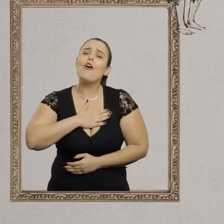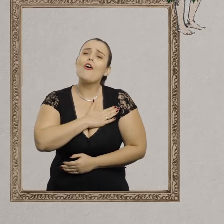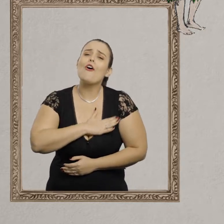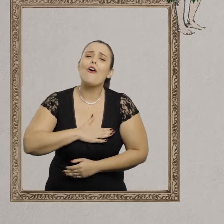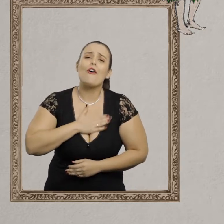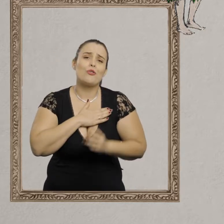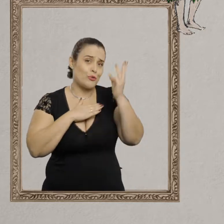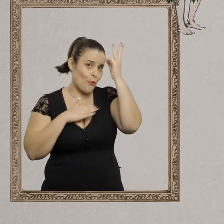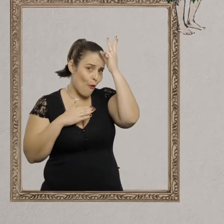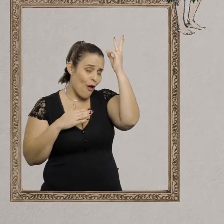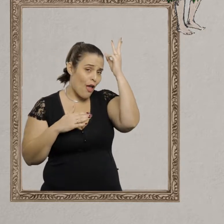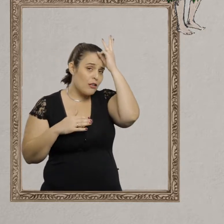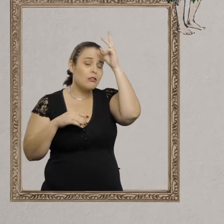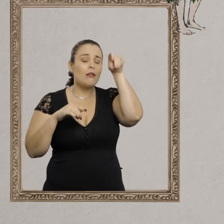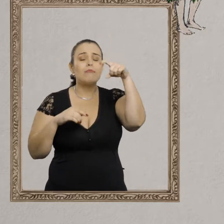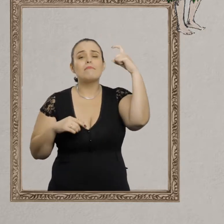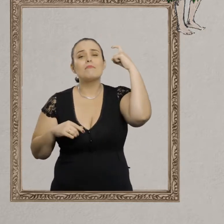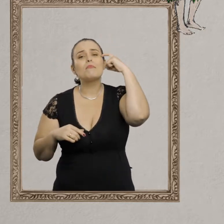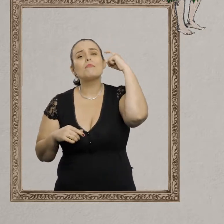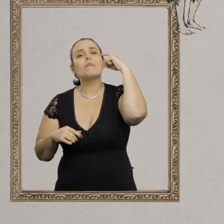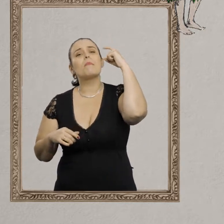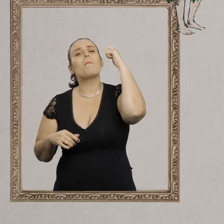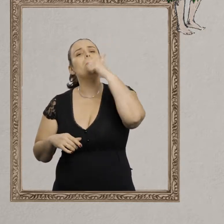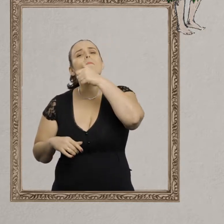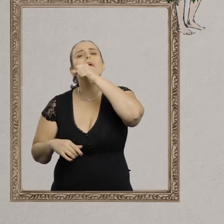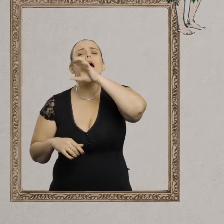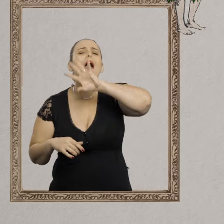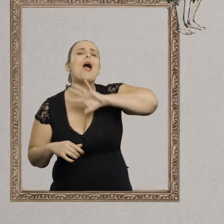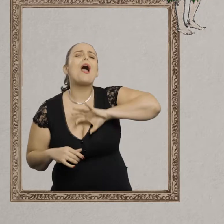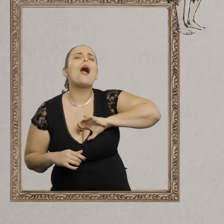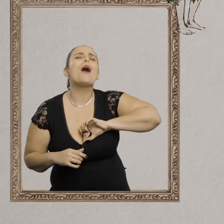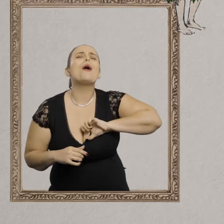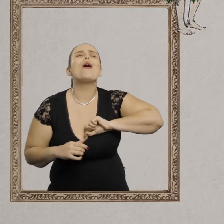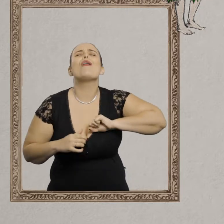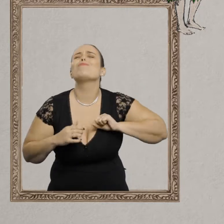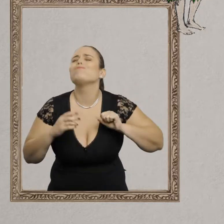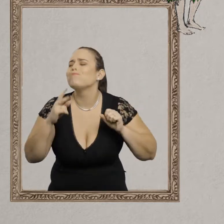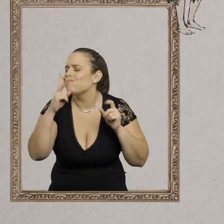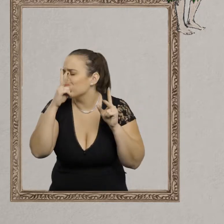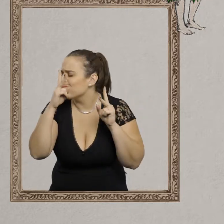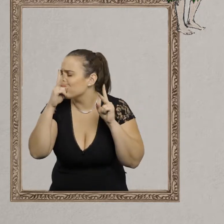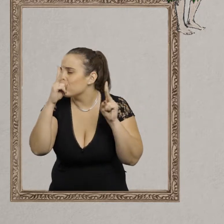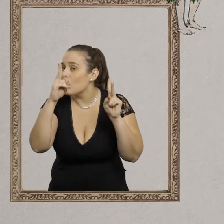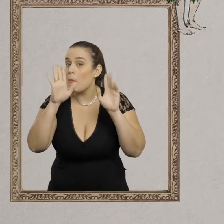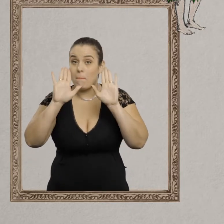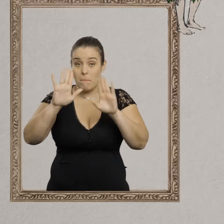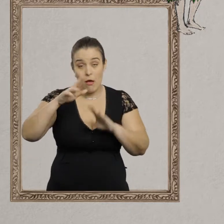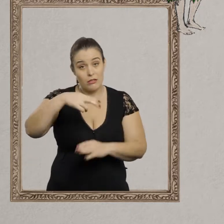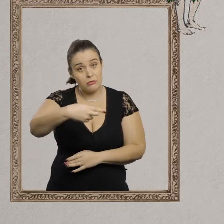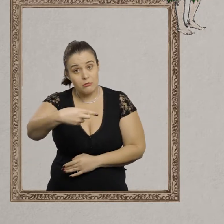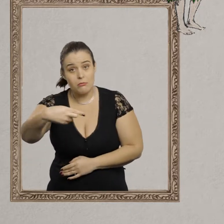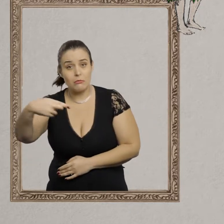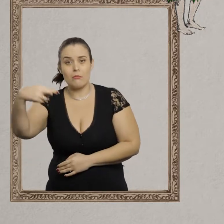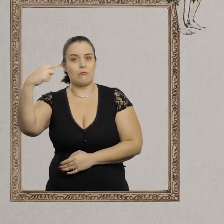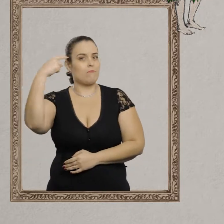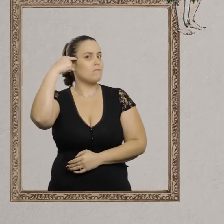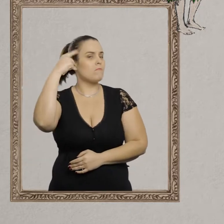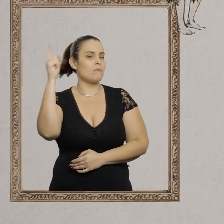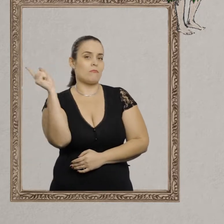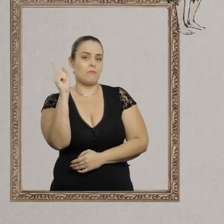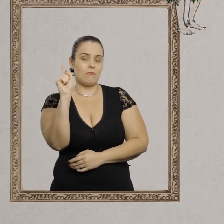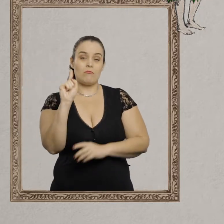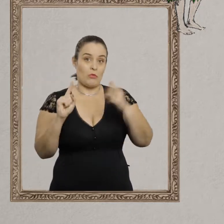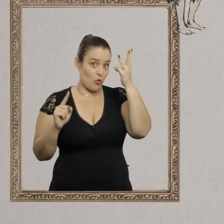crianças acreditavam que amor de mãe é muito grande. Mas Peter não pensava assim. Quando Wendy terminou de